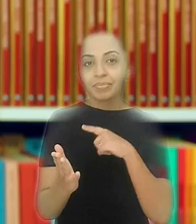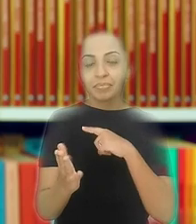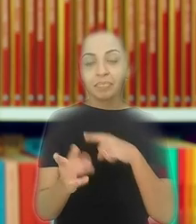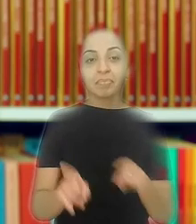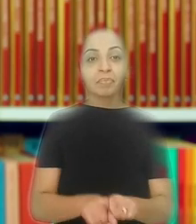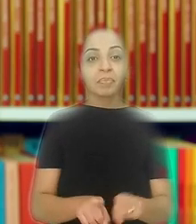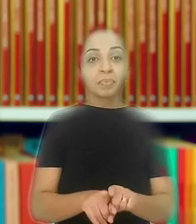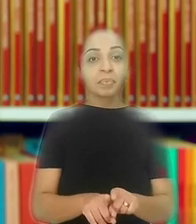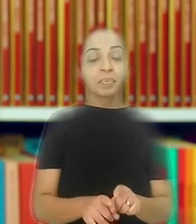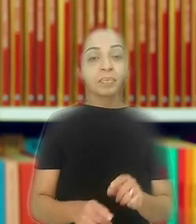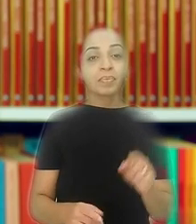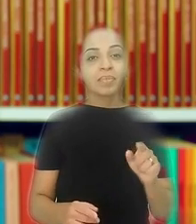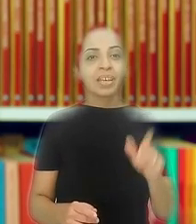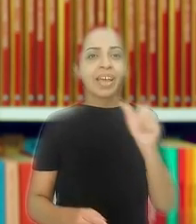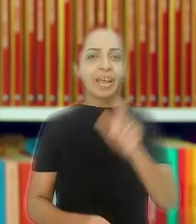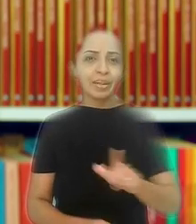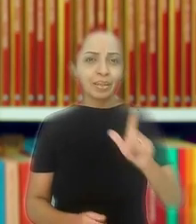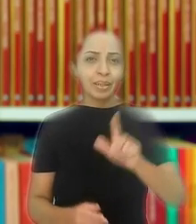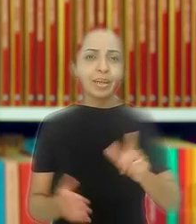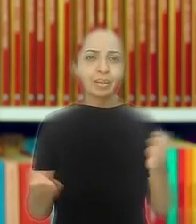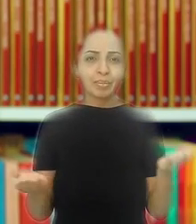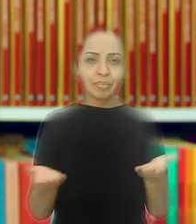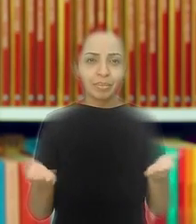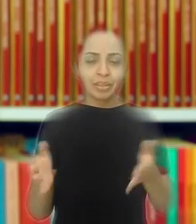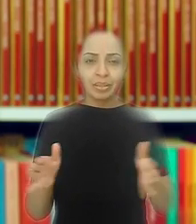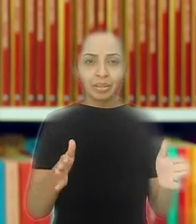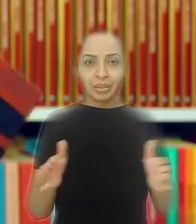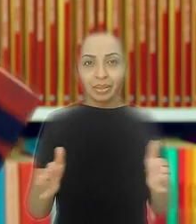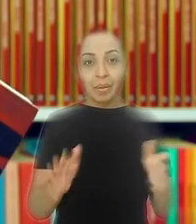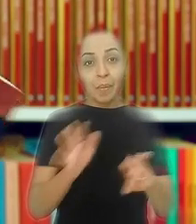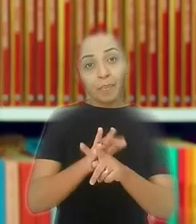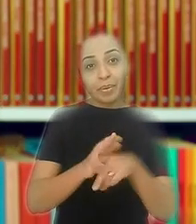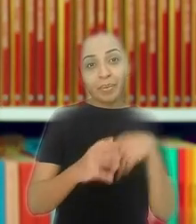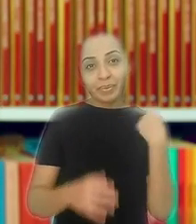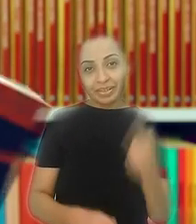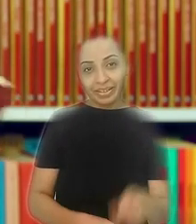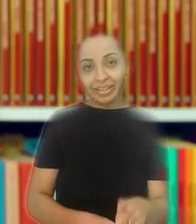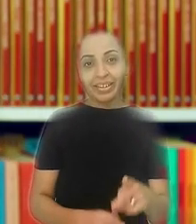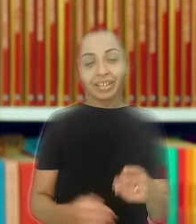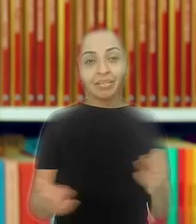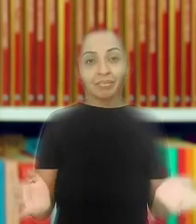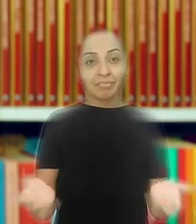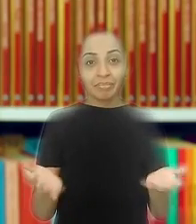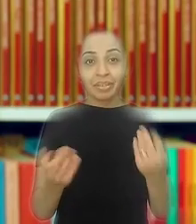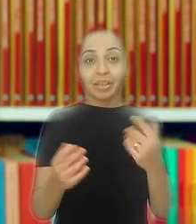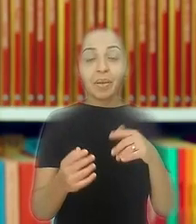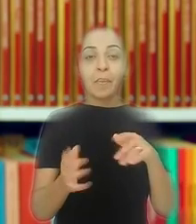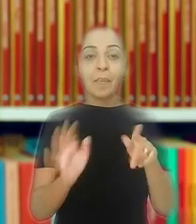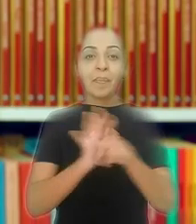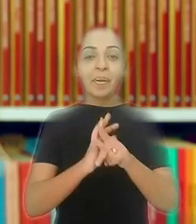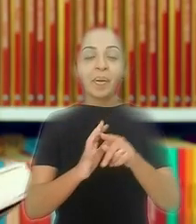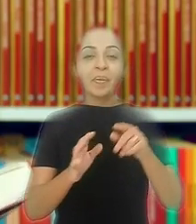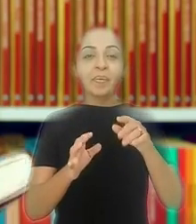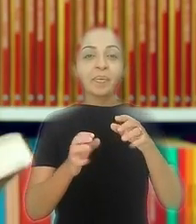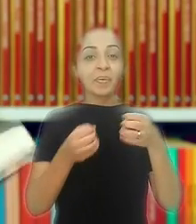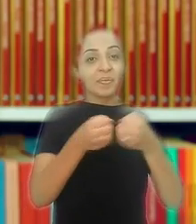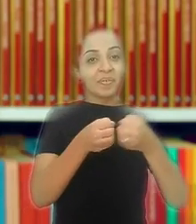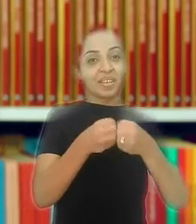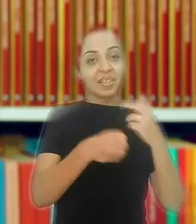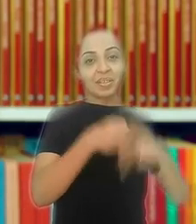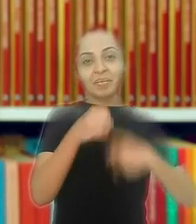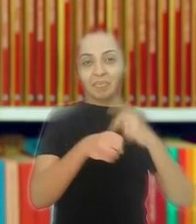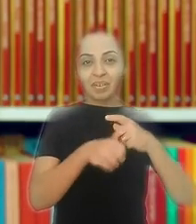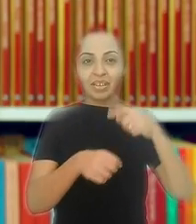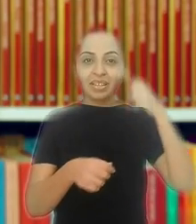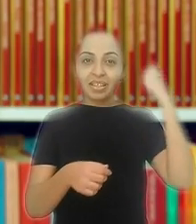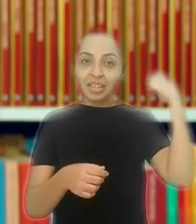E além disso também é literatura contemporânea latino-americana né do que está sendo feita agora no México é muito